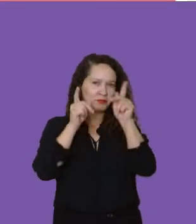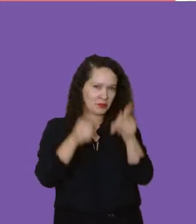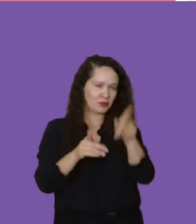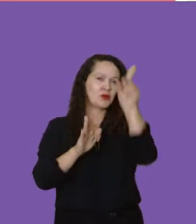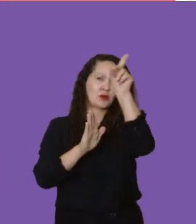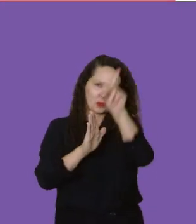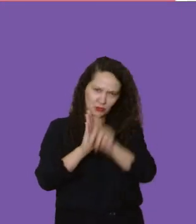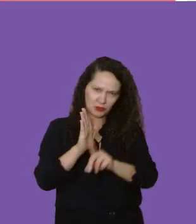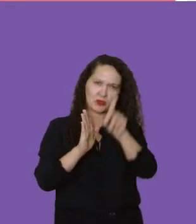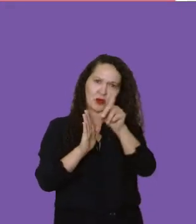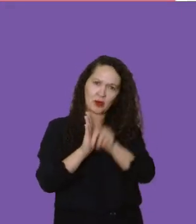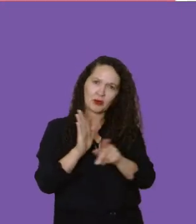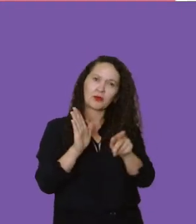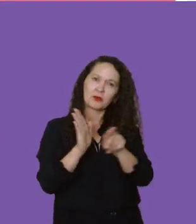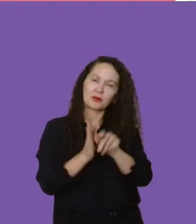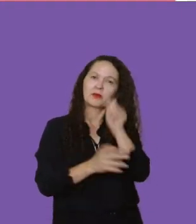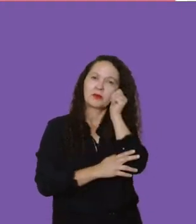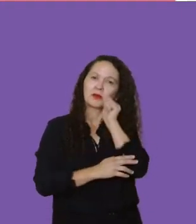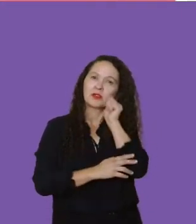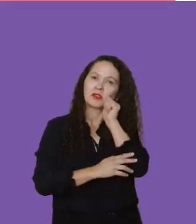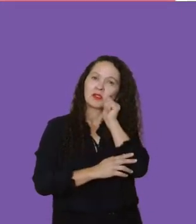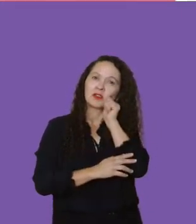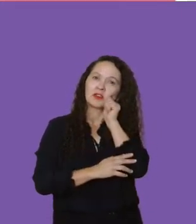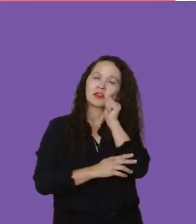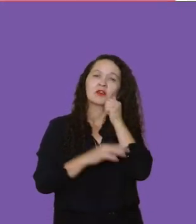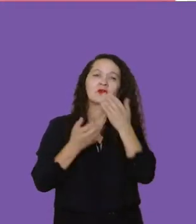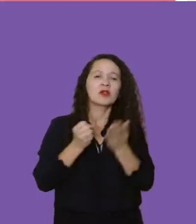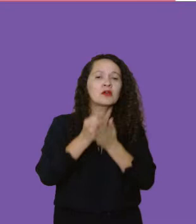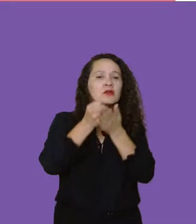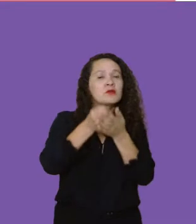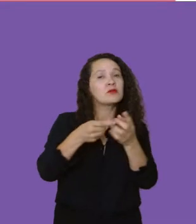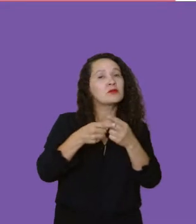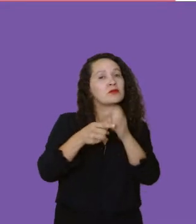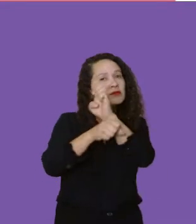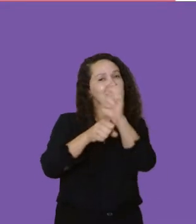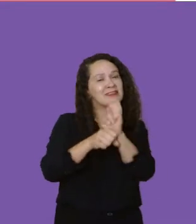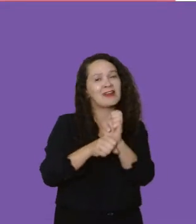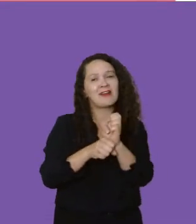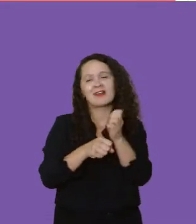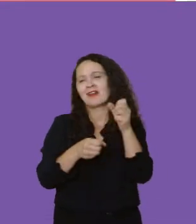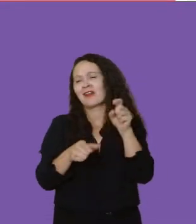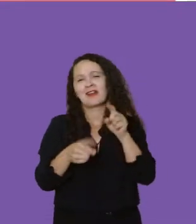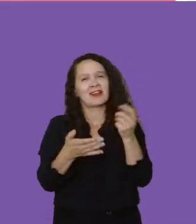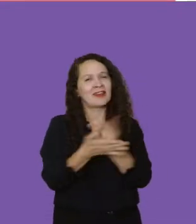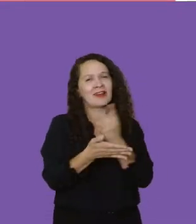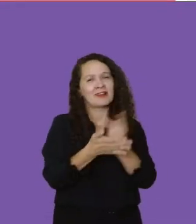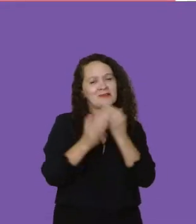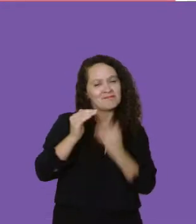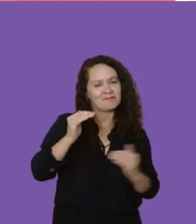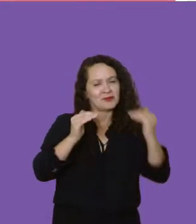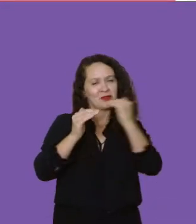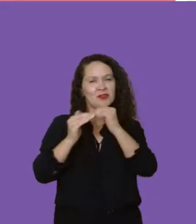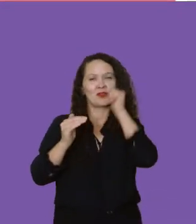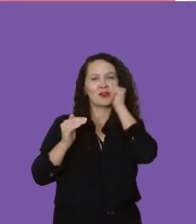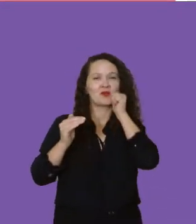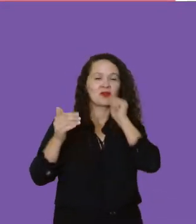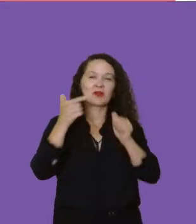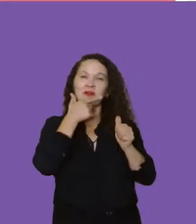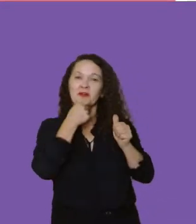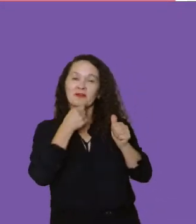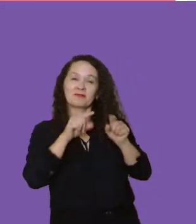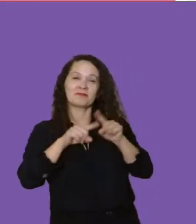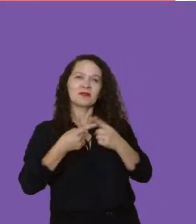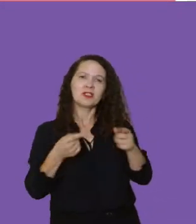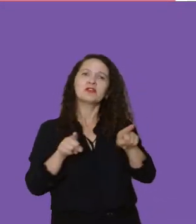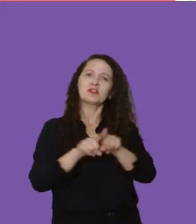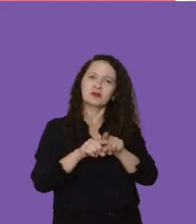à previdência social. É uma medida de compensação porque o Estado está falhando na promoção da igualdade entre homens e mulheres, mas por outro